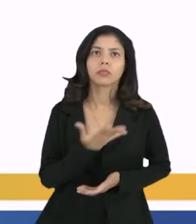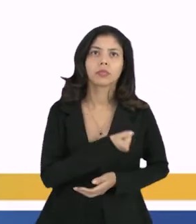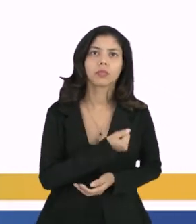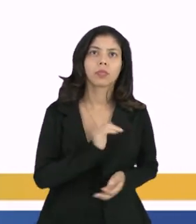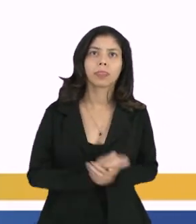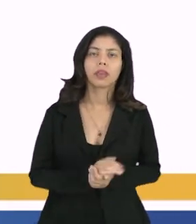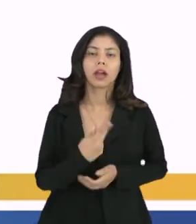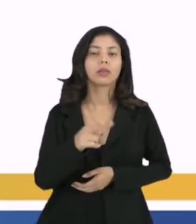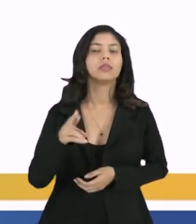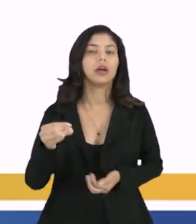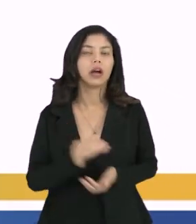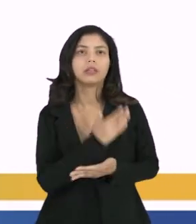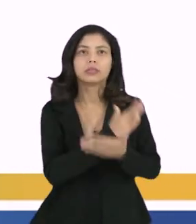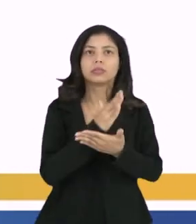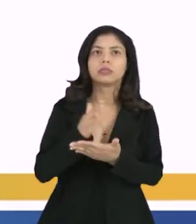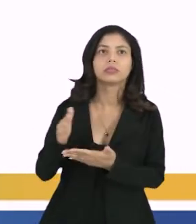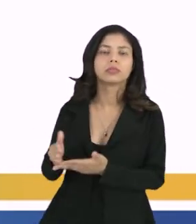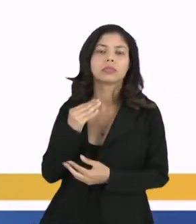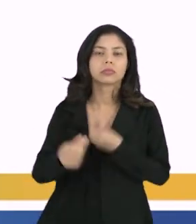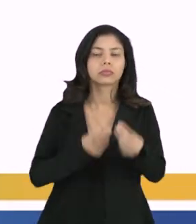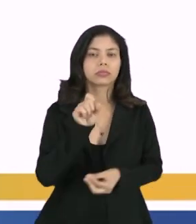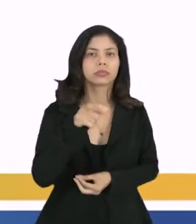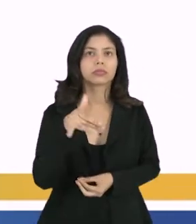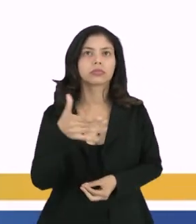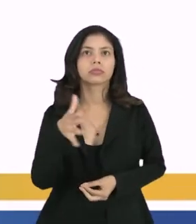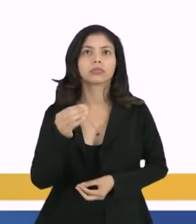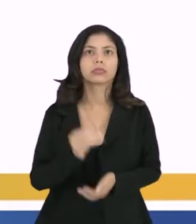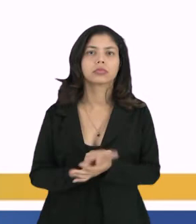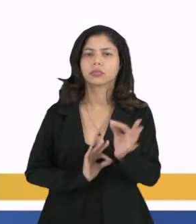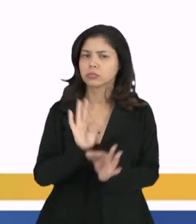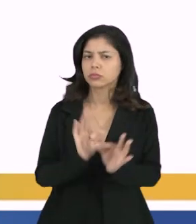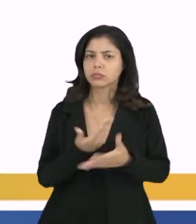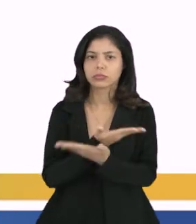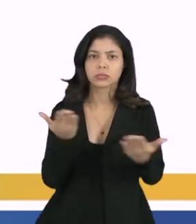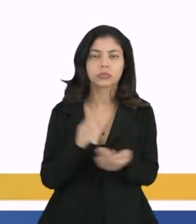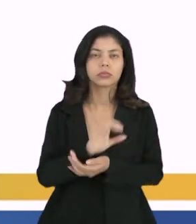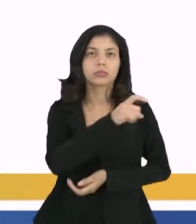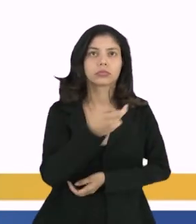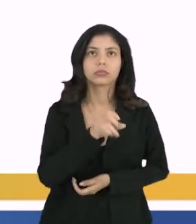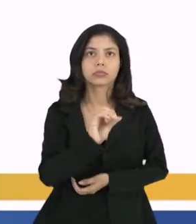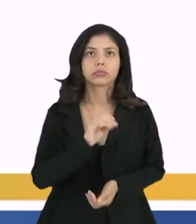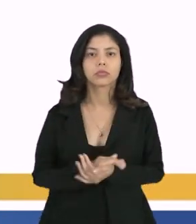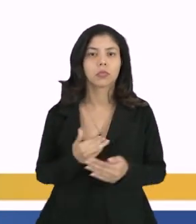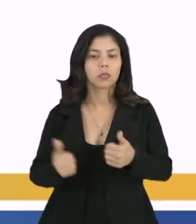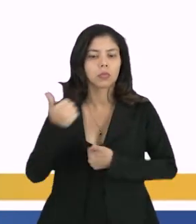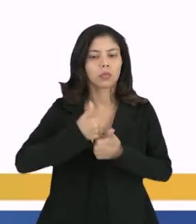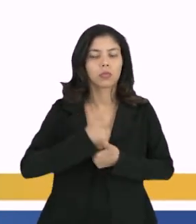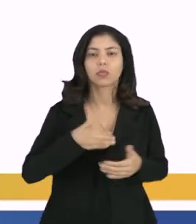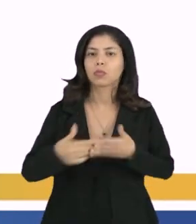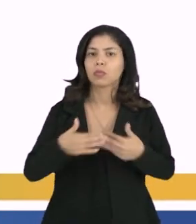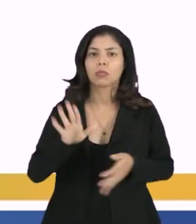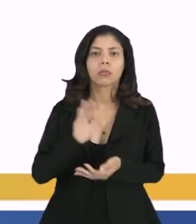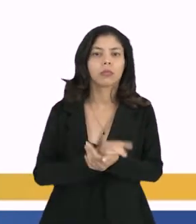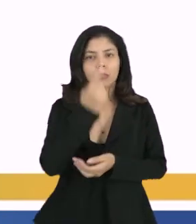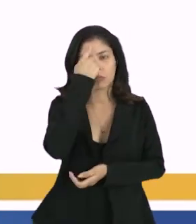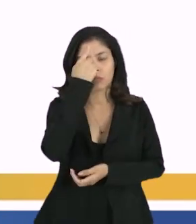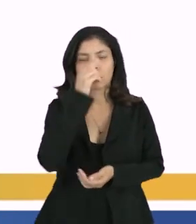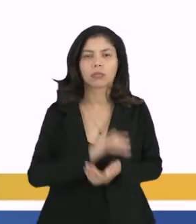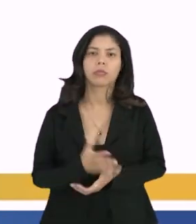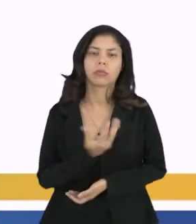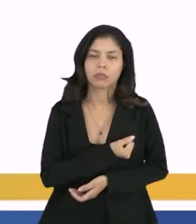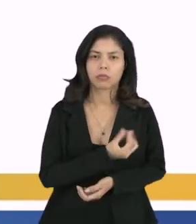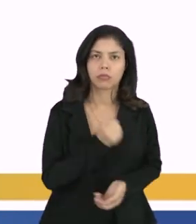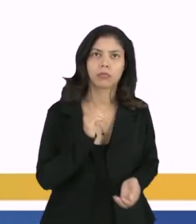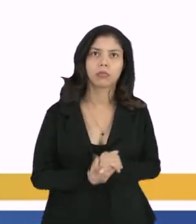infinitos pares ordenados como solução. É isso que eu queria preparar para você. O x0 aí pode assumir qualquer número que você pensar. Então,